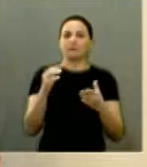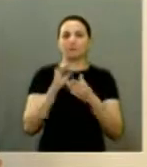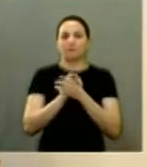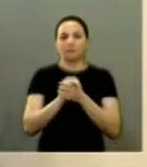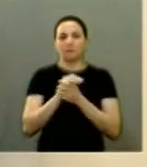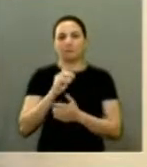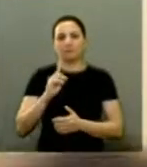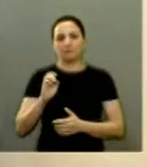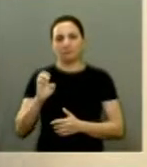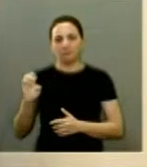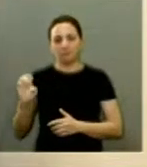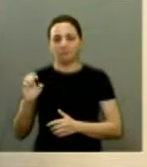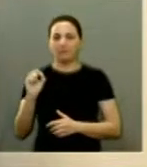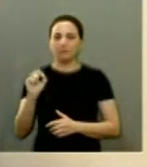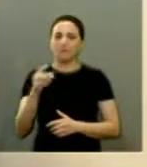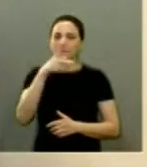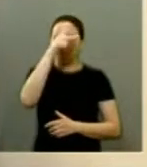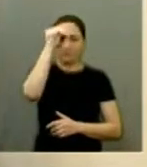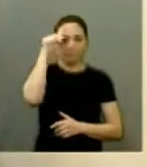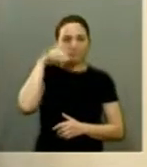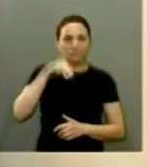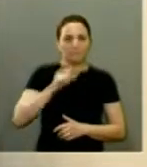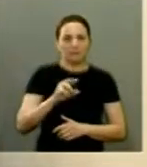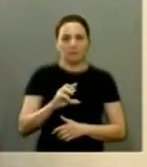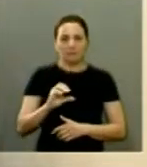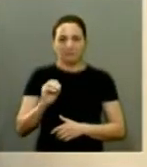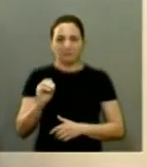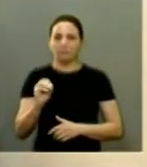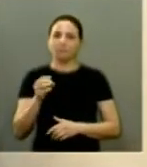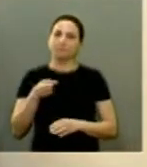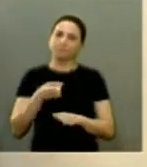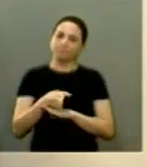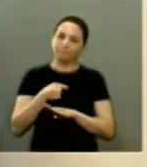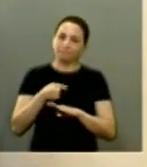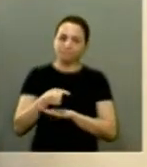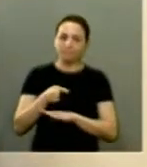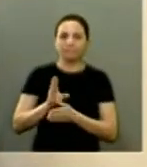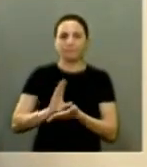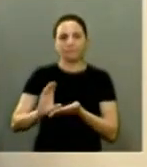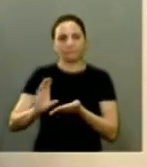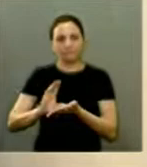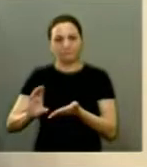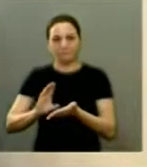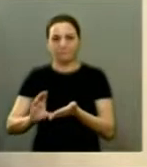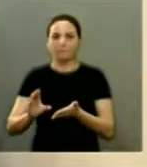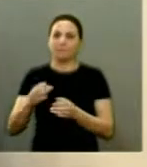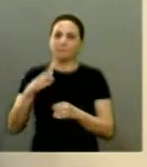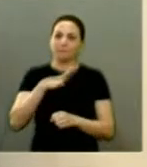do DAE, ao Guilherme, ao prefeito Marcelo, pelos investimentos que fez na nossa cidade,